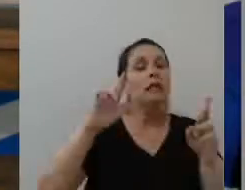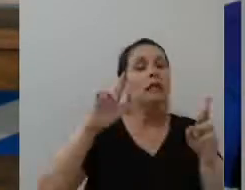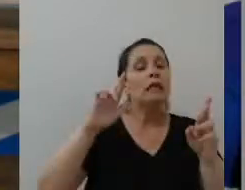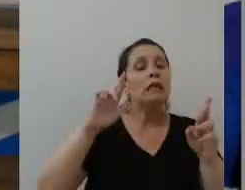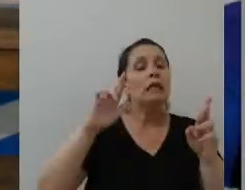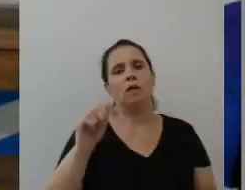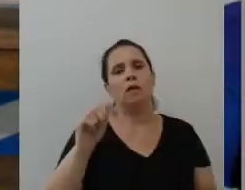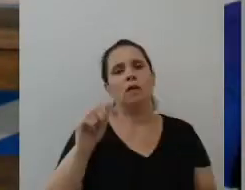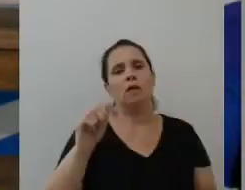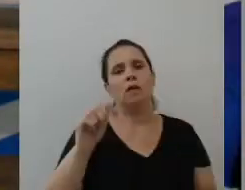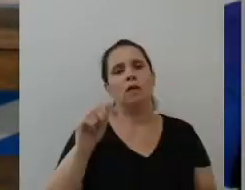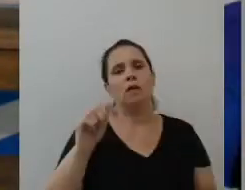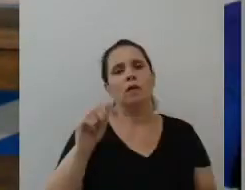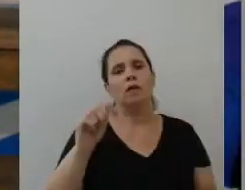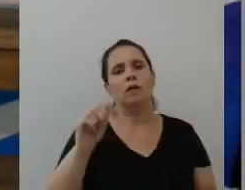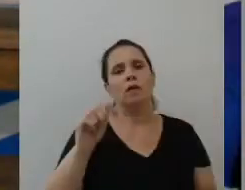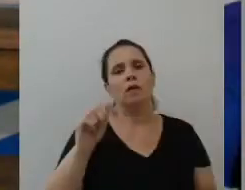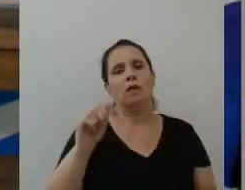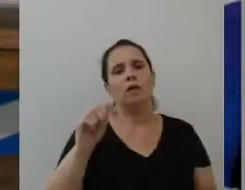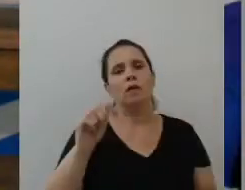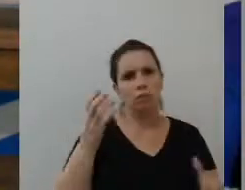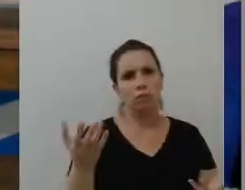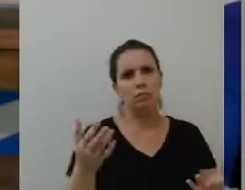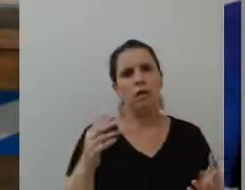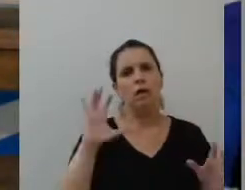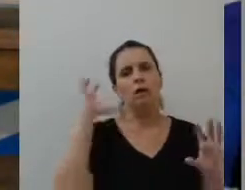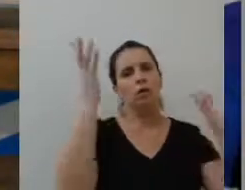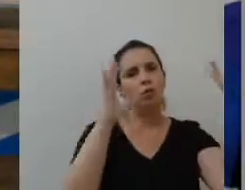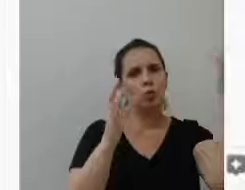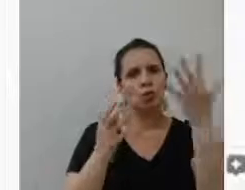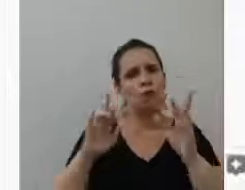arcadismo. O arcadismo é só um pano de fundo, o cenário. Geralmente é a natureza.